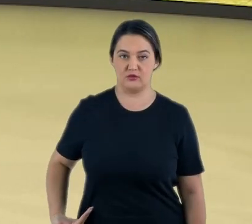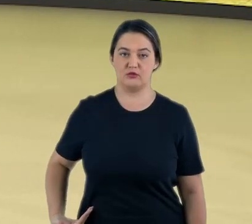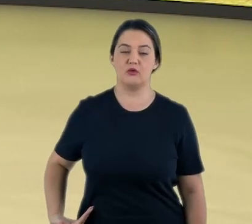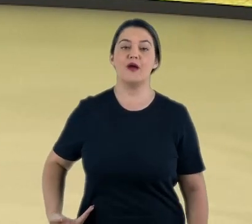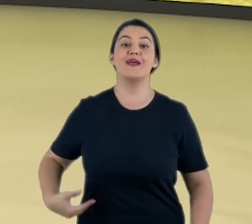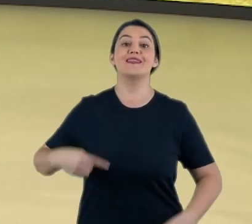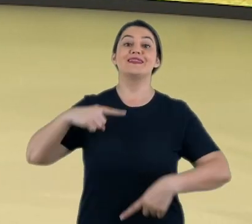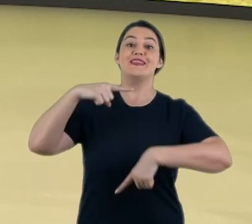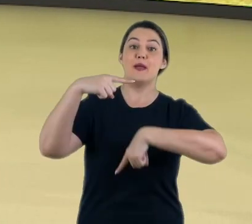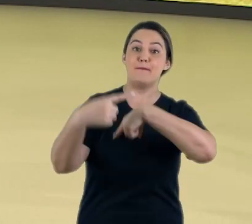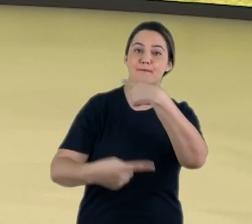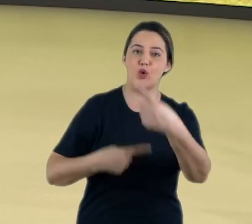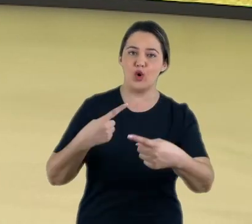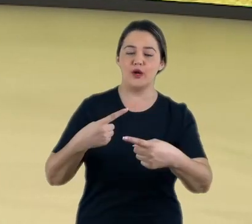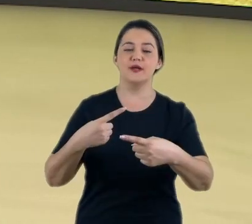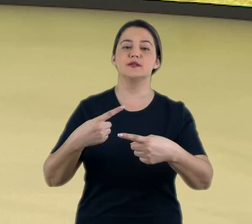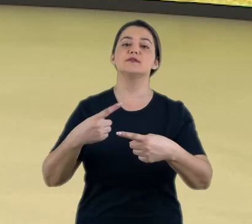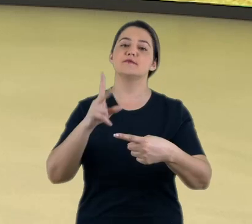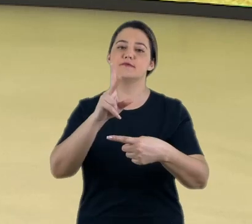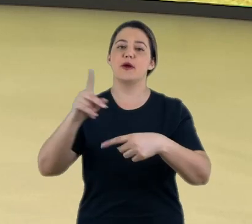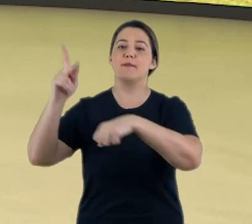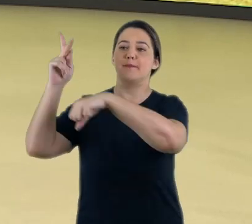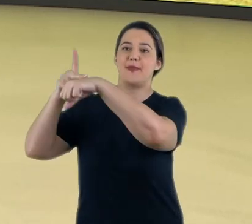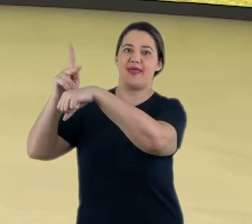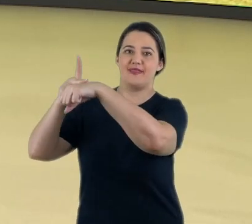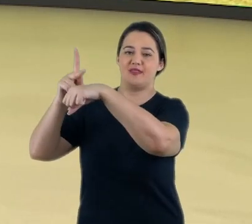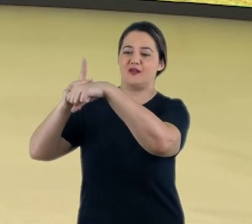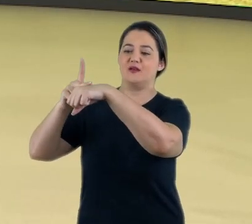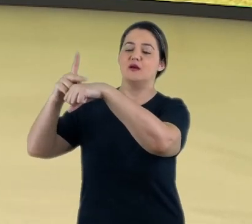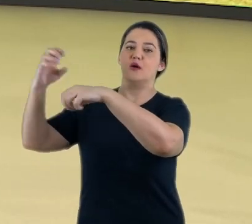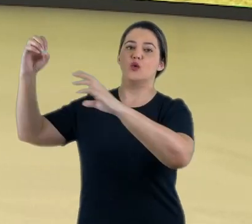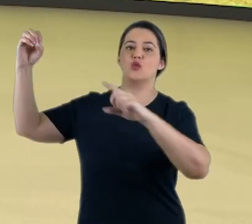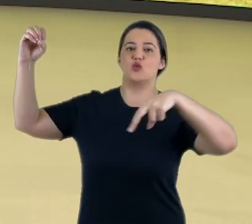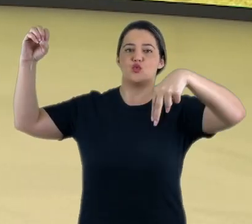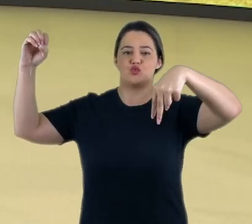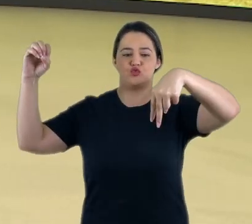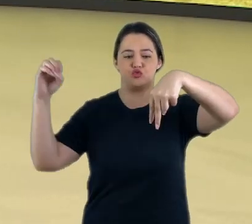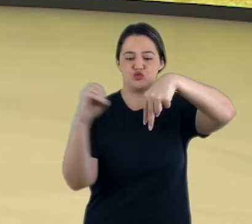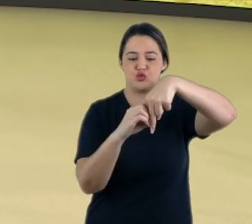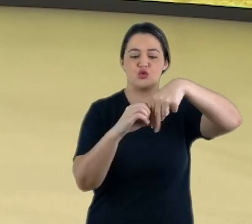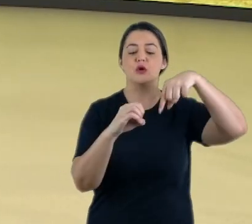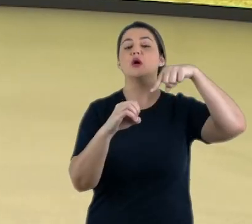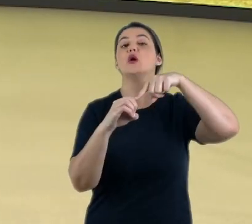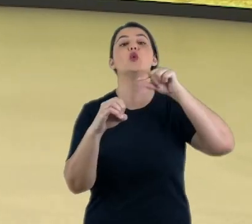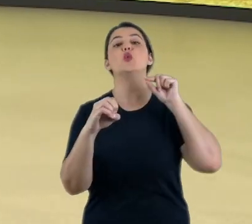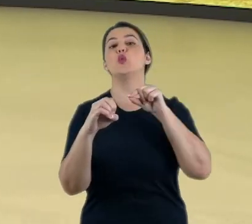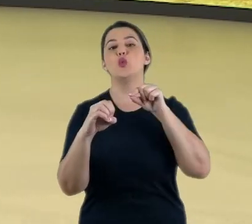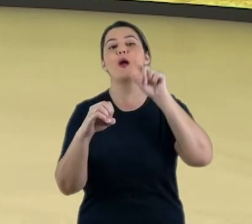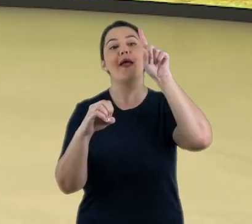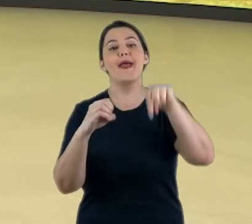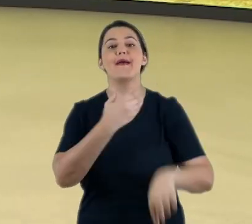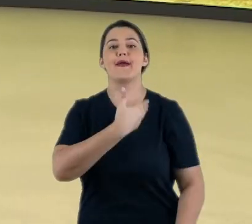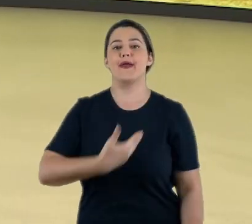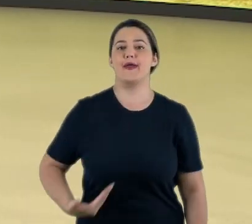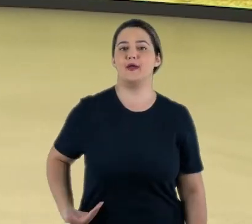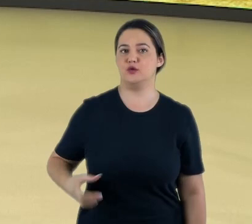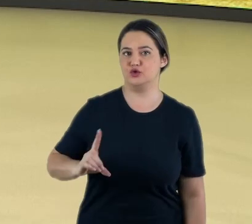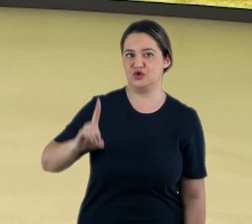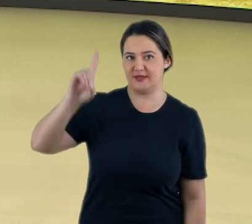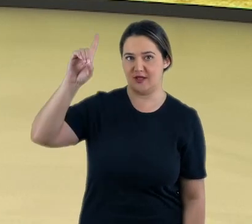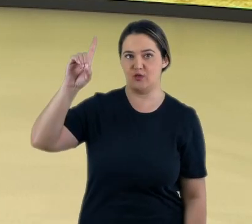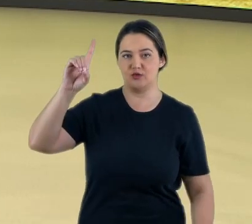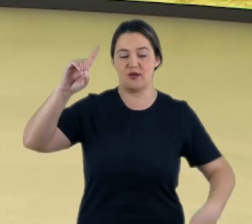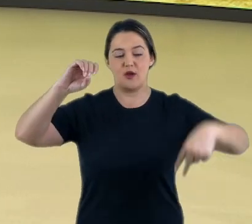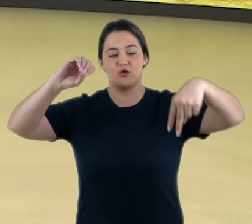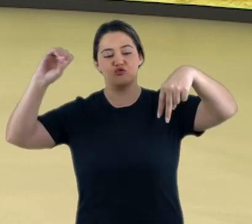de Deus, representado por esta pedra que bate nos pés da estátua e a esmiuça. Esta pedra que pega a